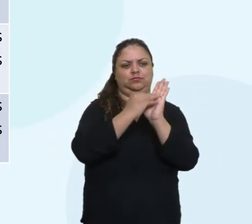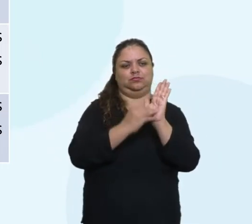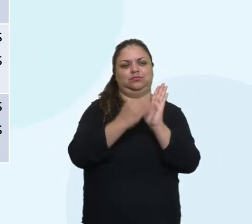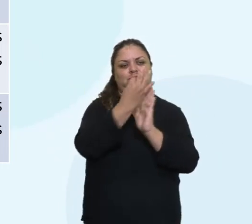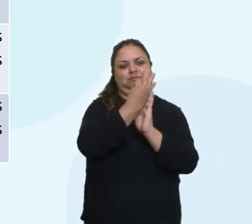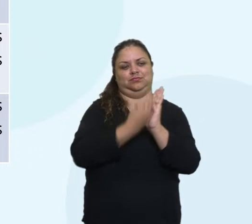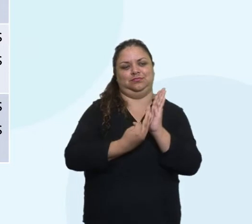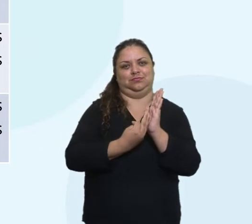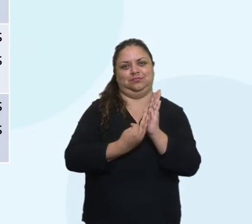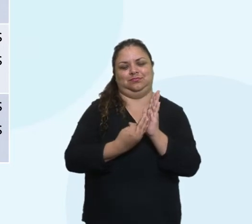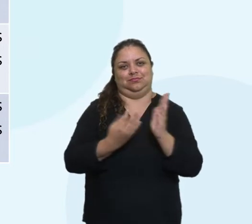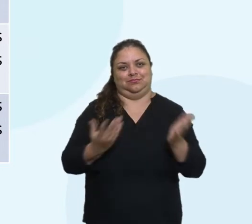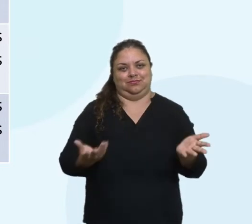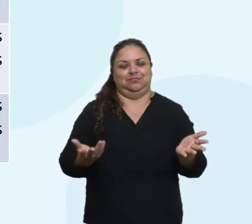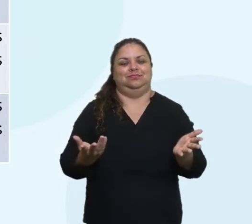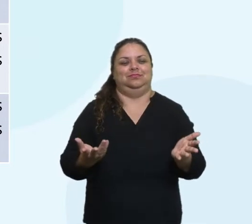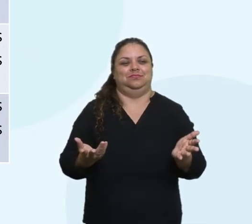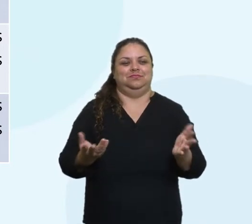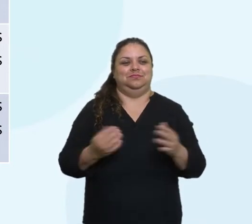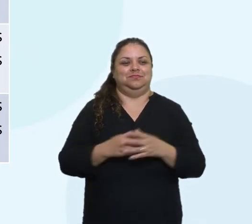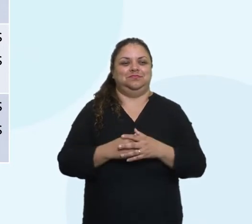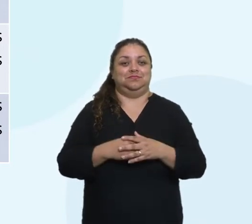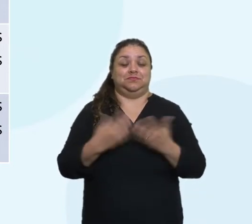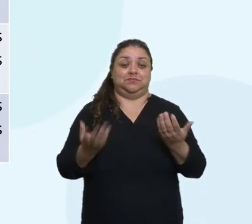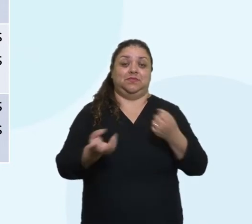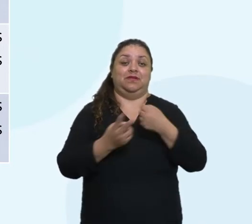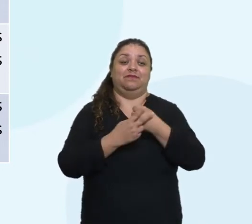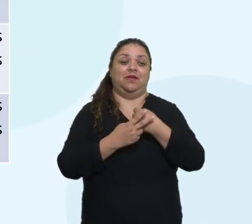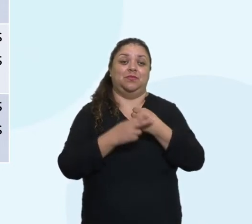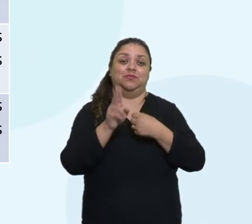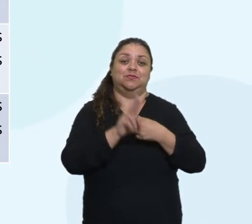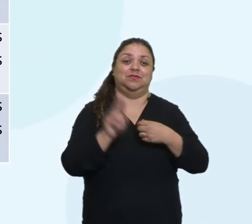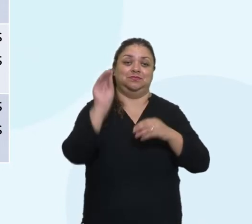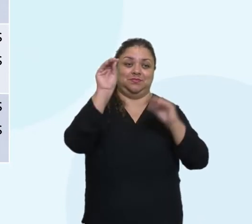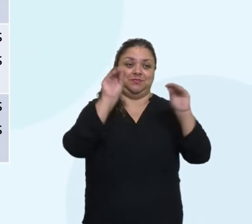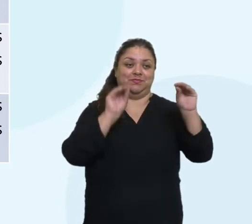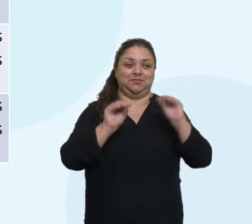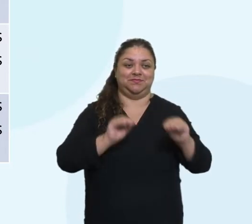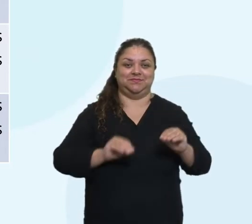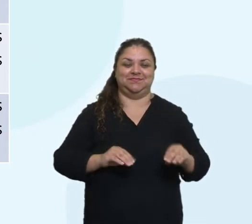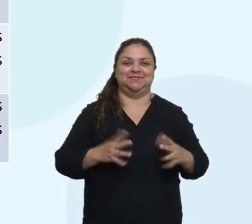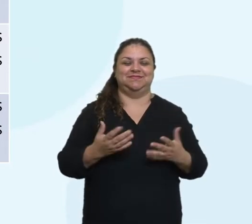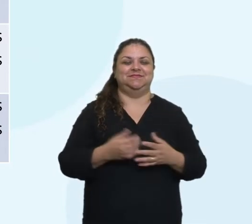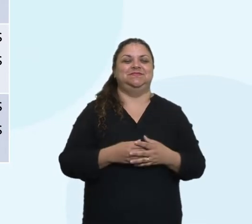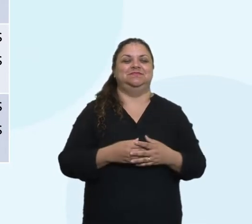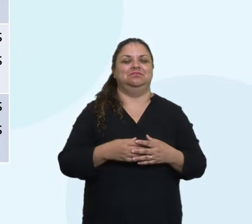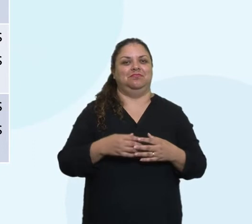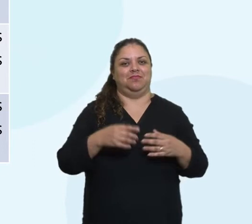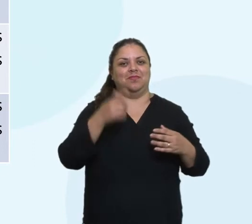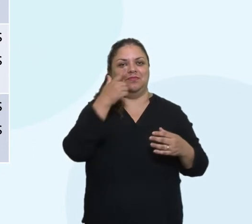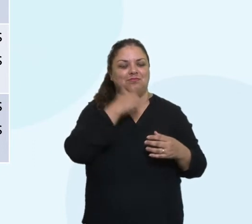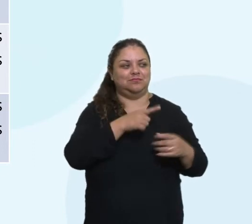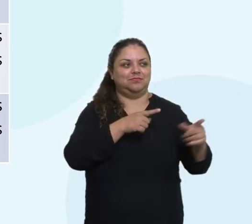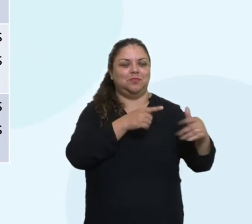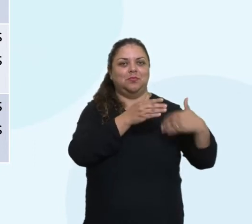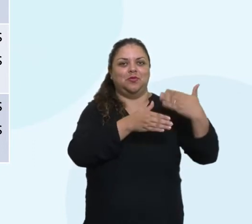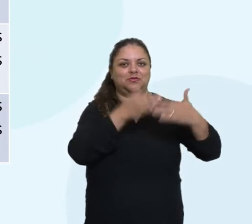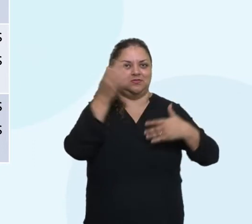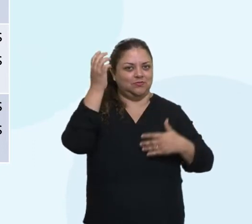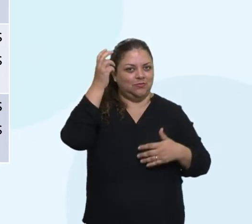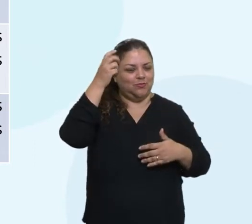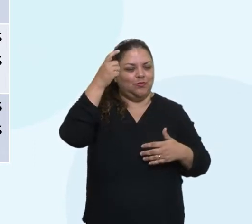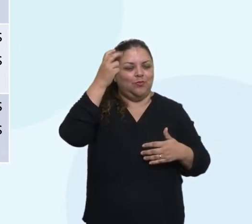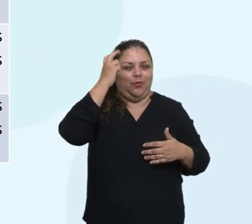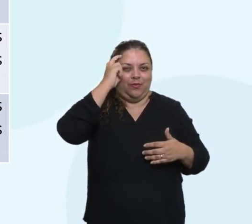simples né os próprios verbos utilizados nas habilidades eles parte de um processo cognitivo porque eles vão